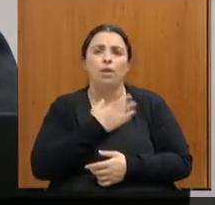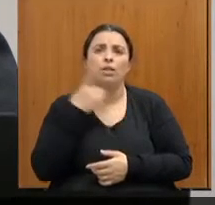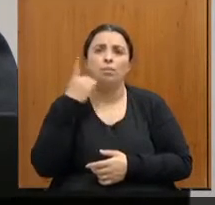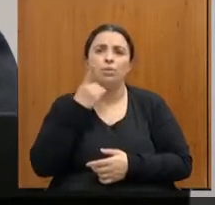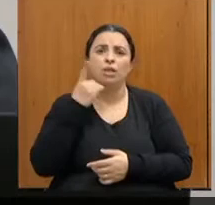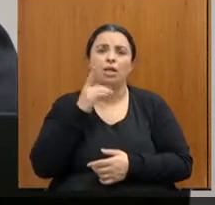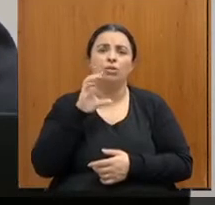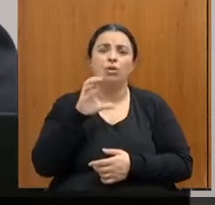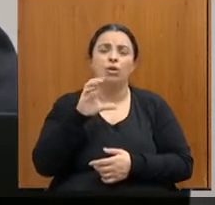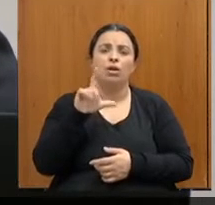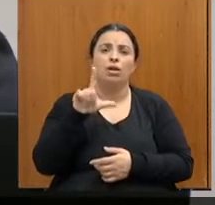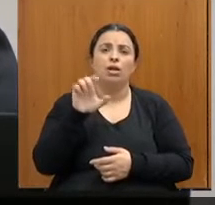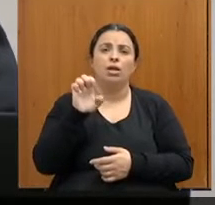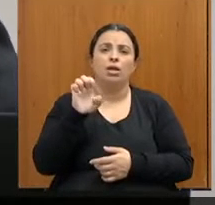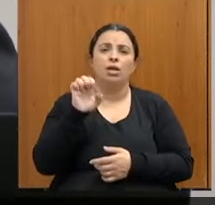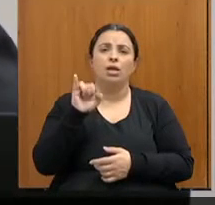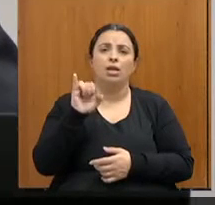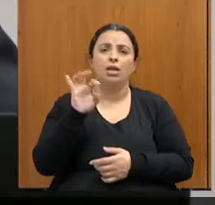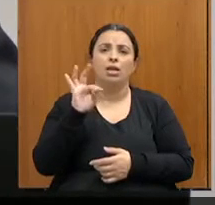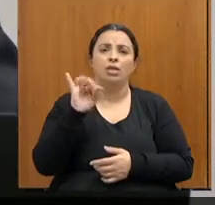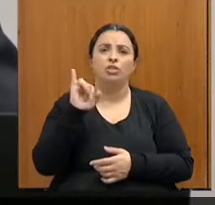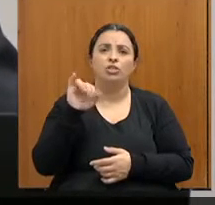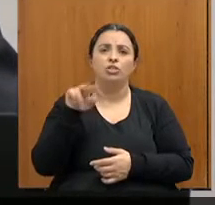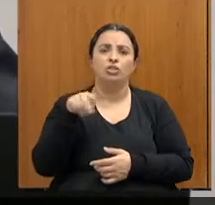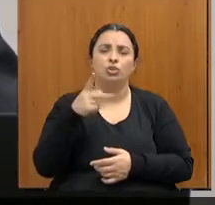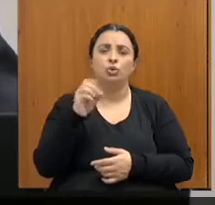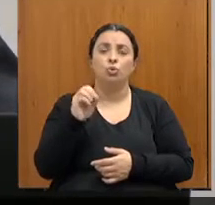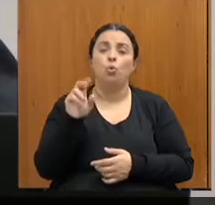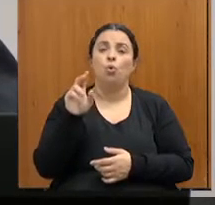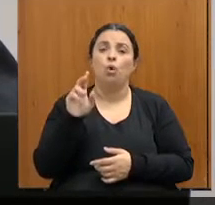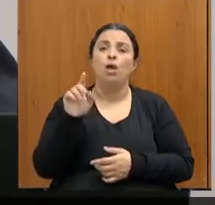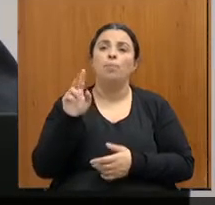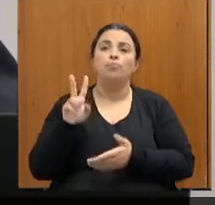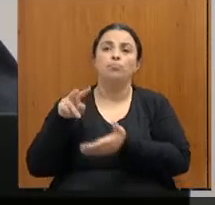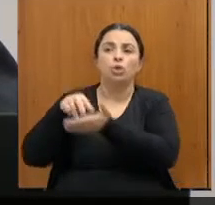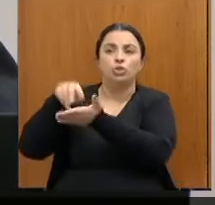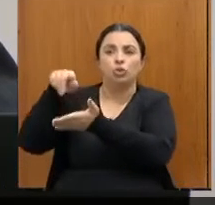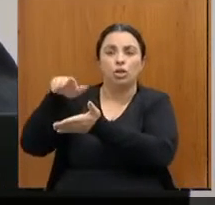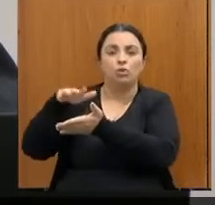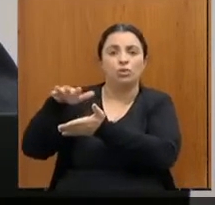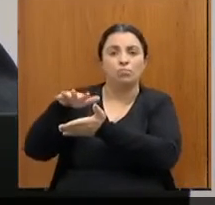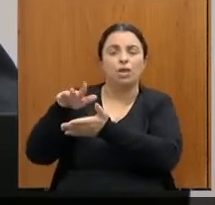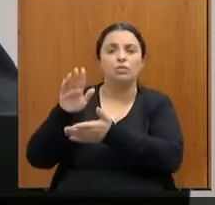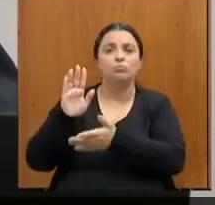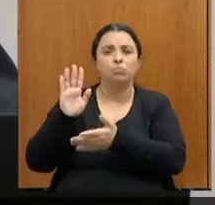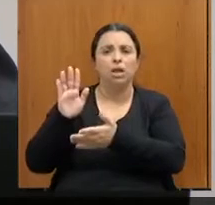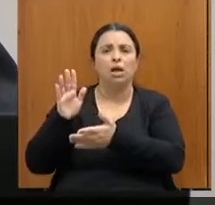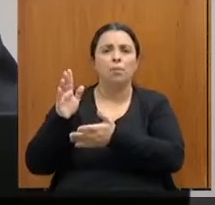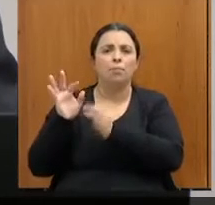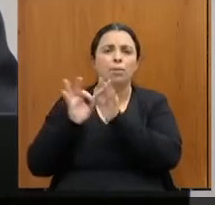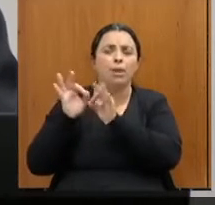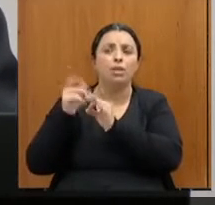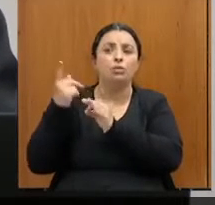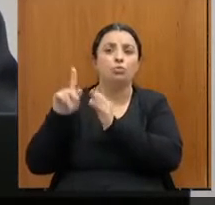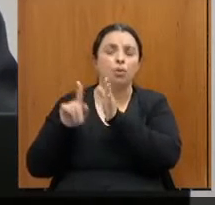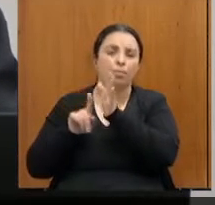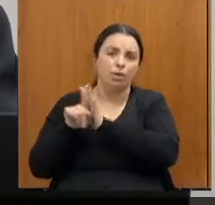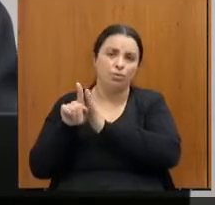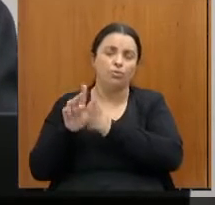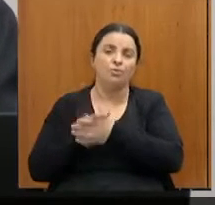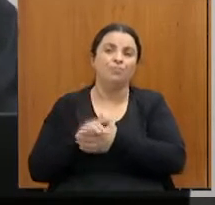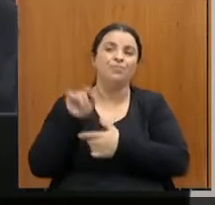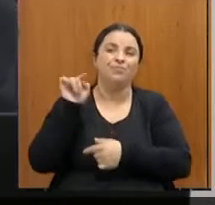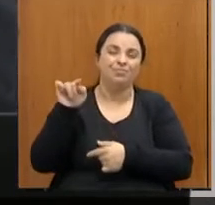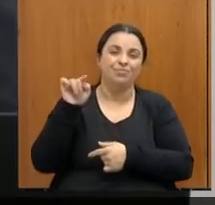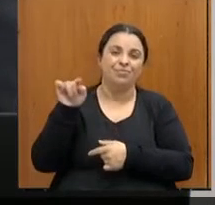Cleitinho já faça uso do espaço ali para que possa em seguida já fazer suas considerações iniciais o Cleitinho